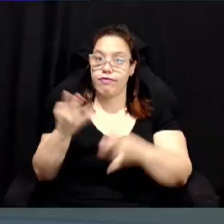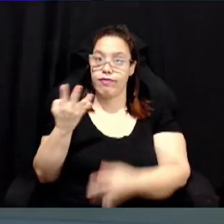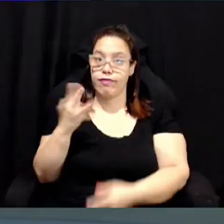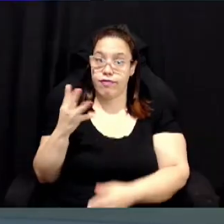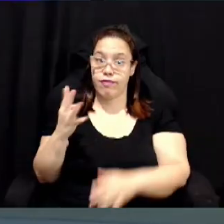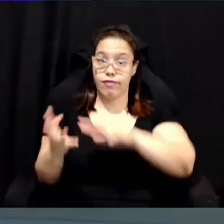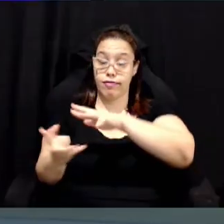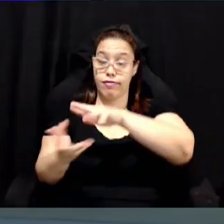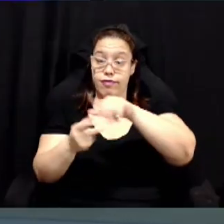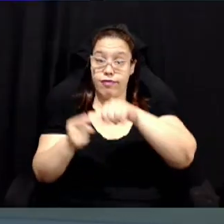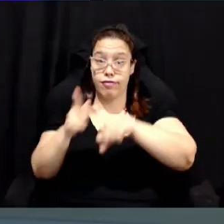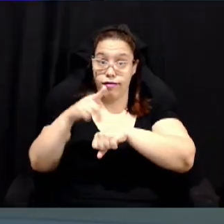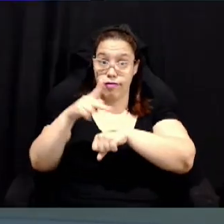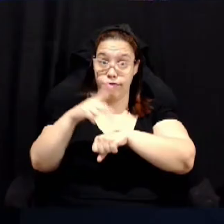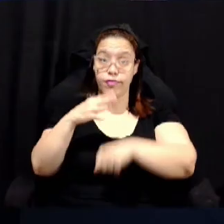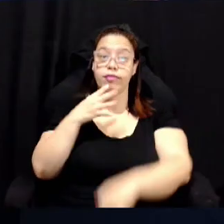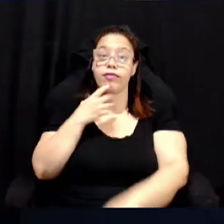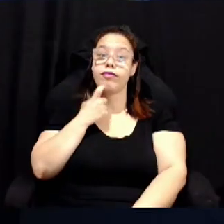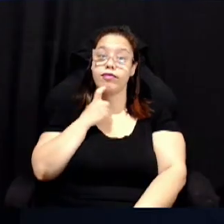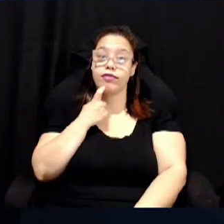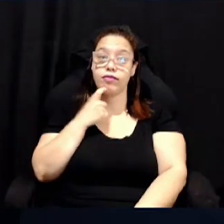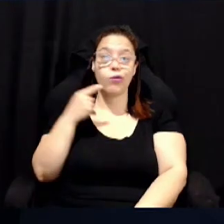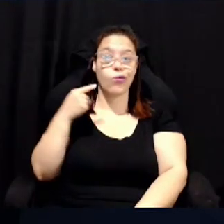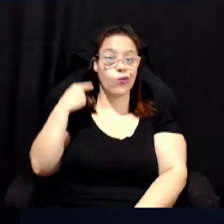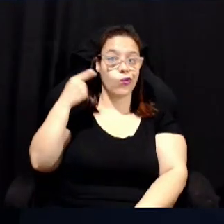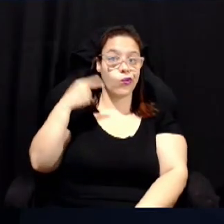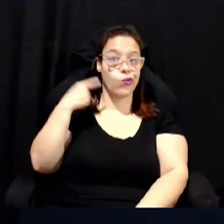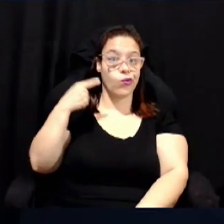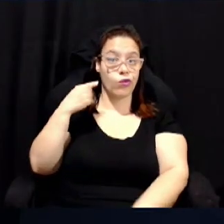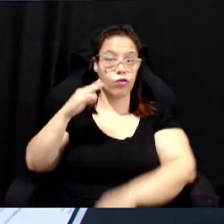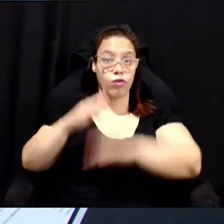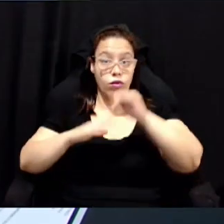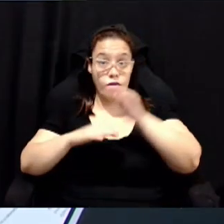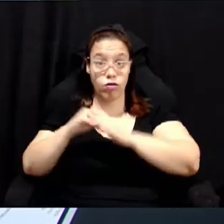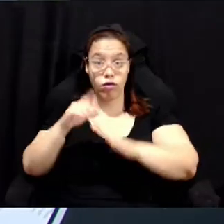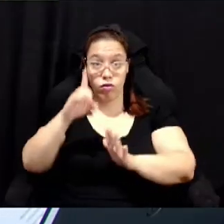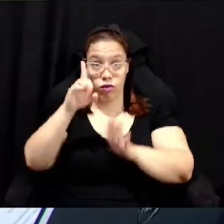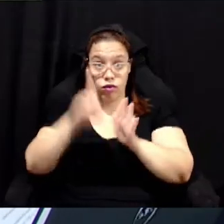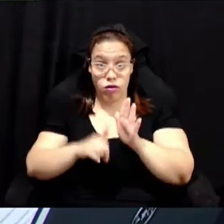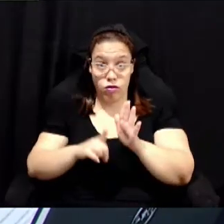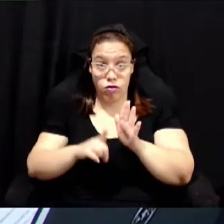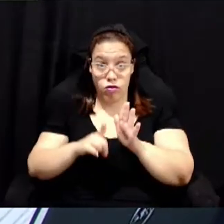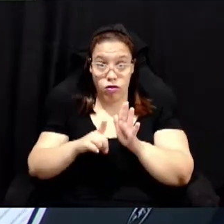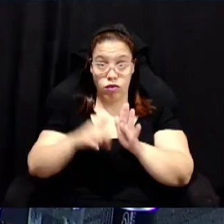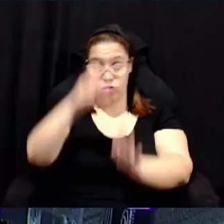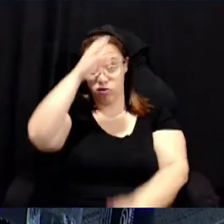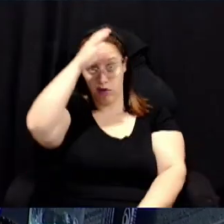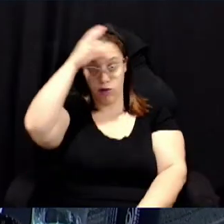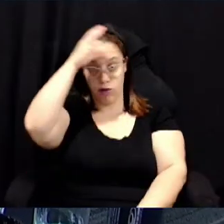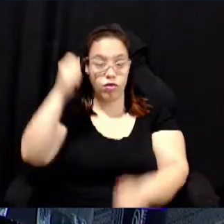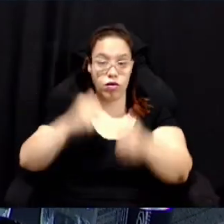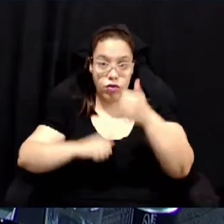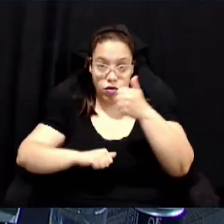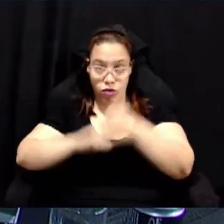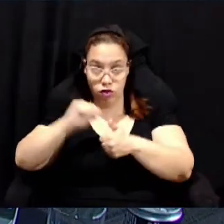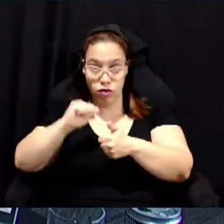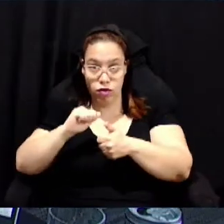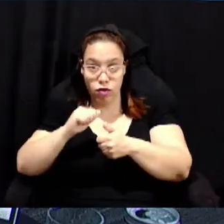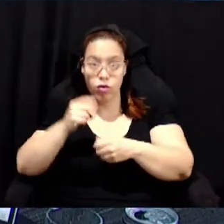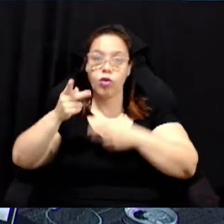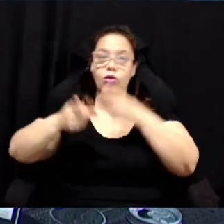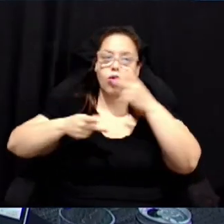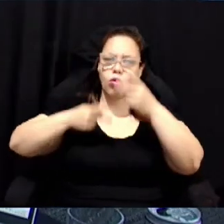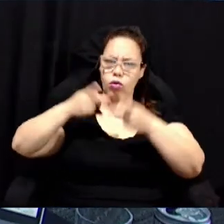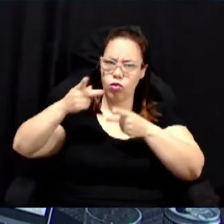país. Em Campinas, advogados que atuam nas áreas do direito do consumidor e direito desportivo falaram sobre a